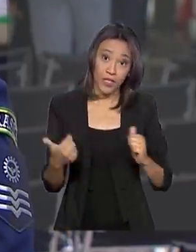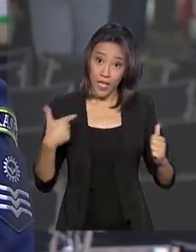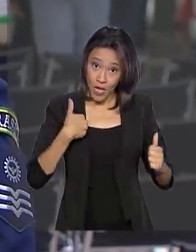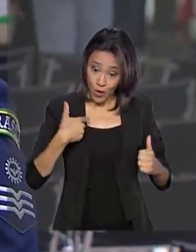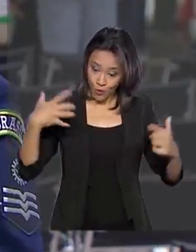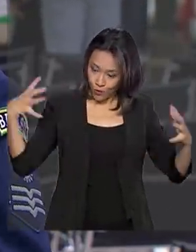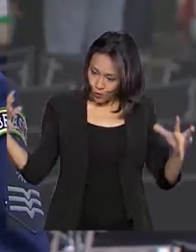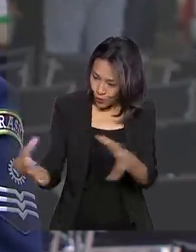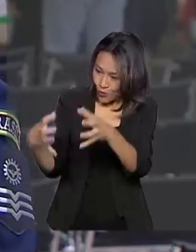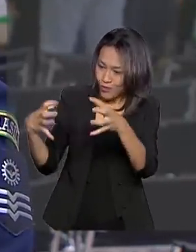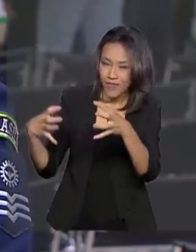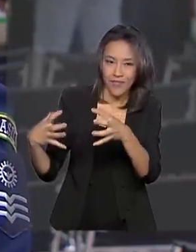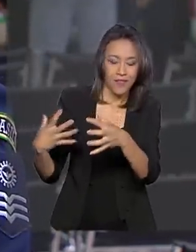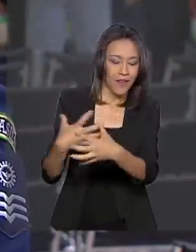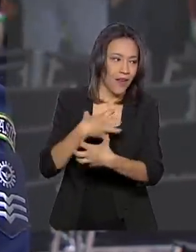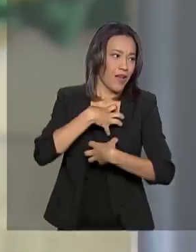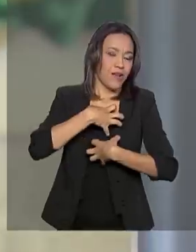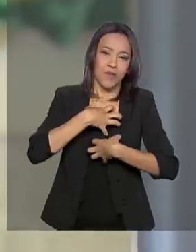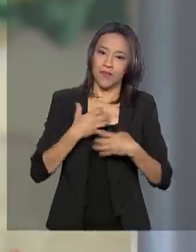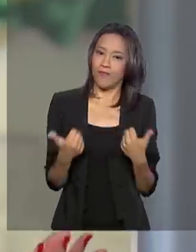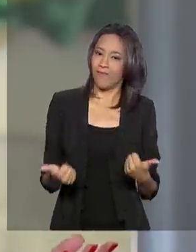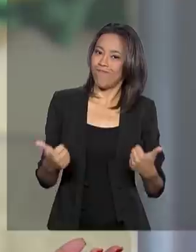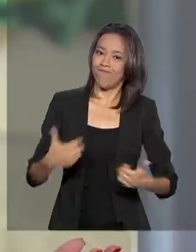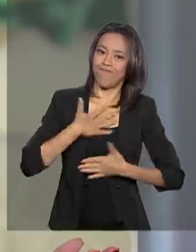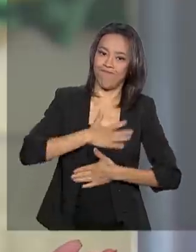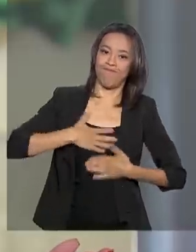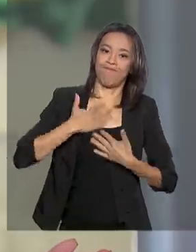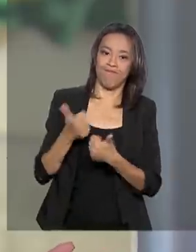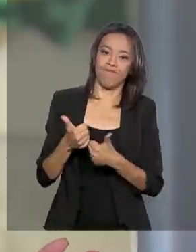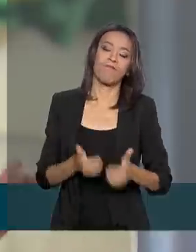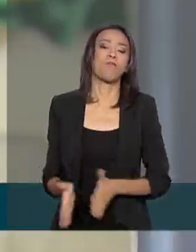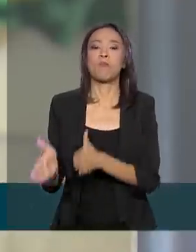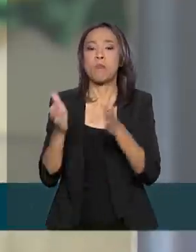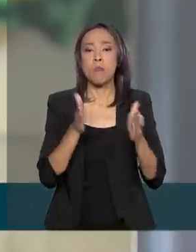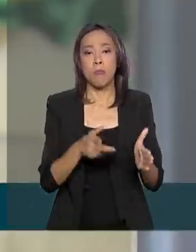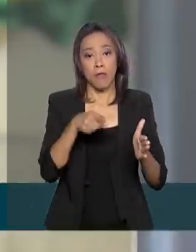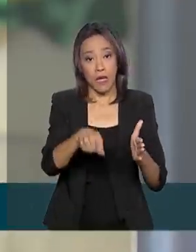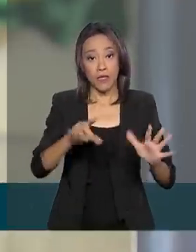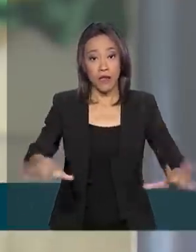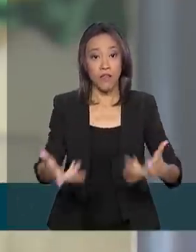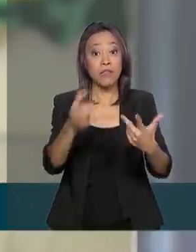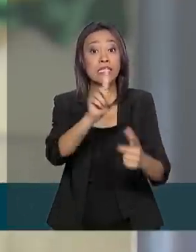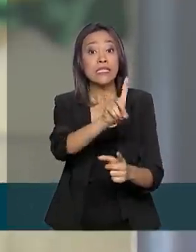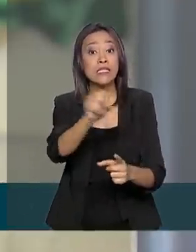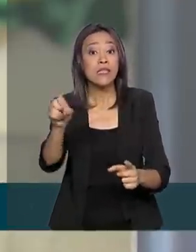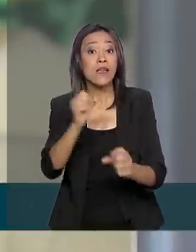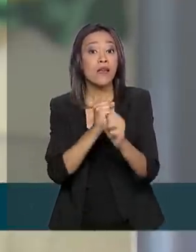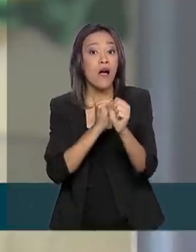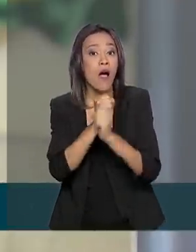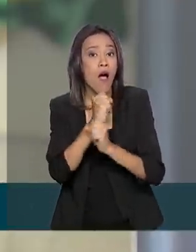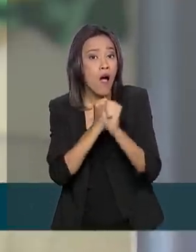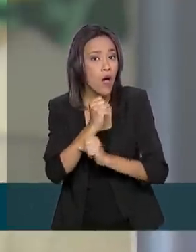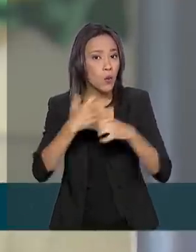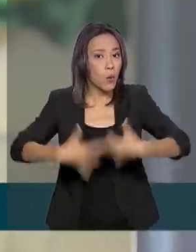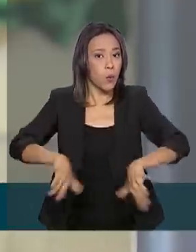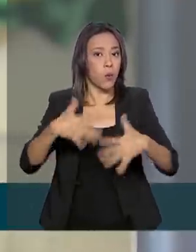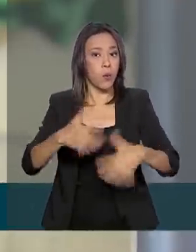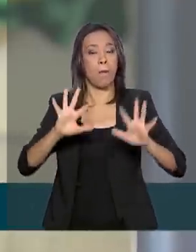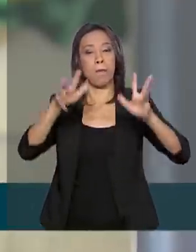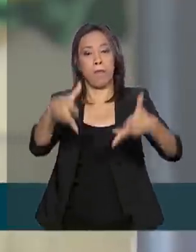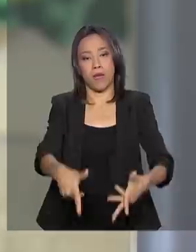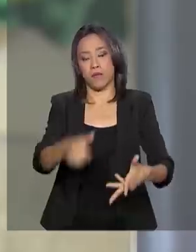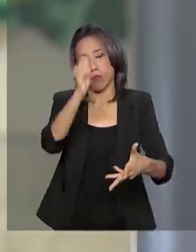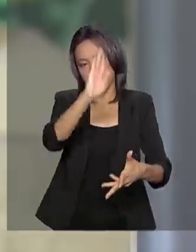grandes atletas para mim é uma satisfação enorme. O evento marcou 100 anos da primeira participação do Brasil nos Jogos Olímpicos da